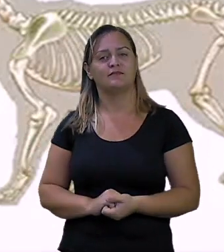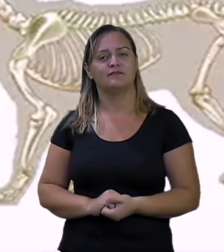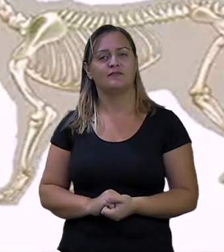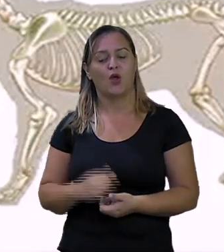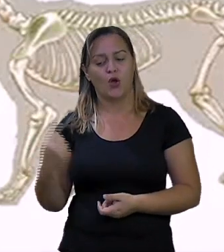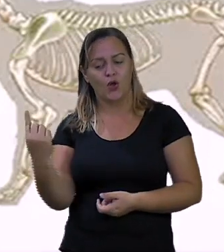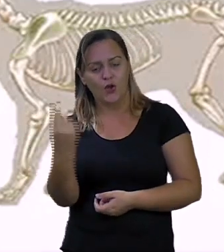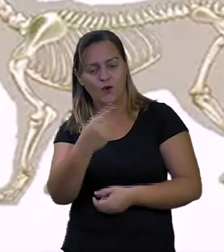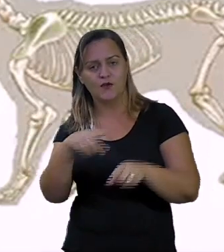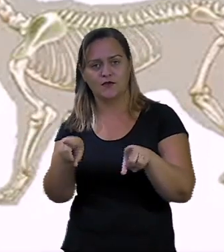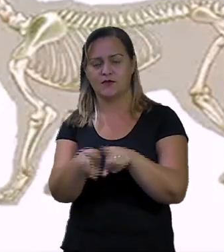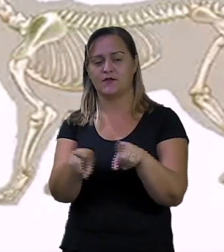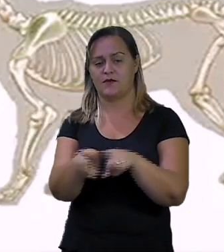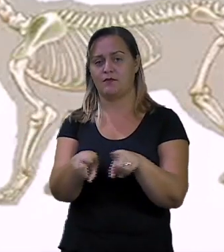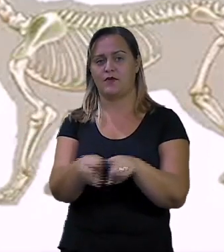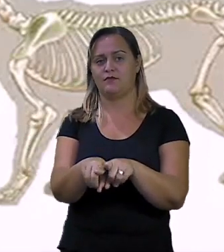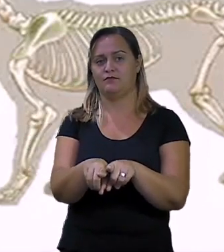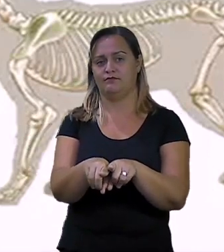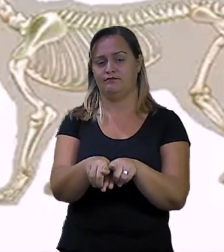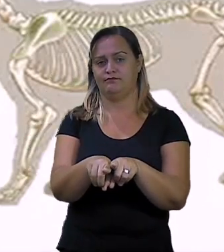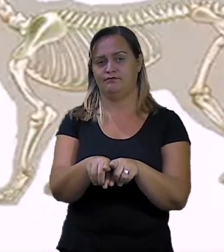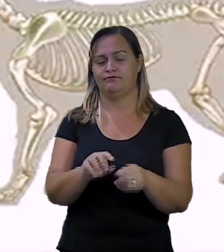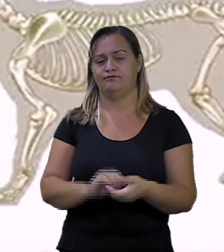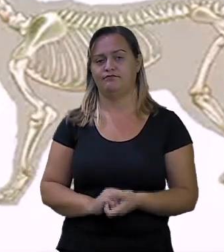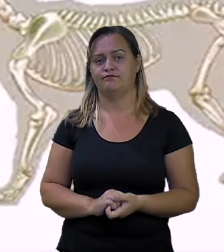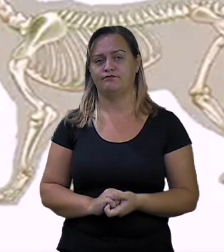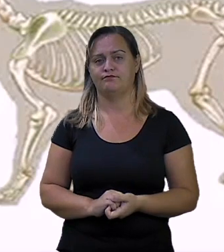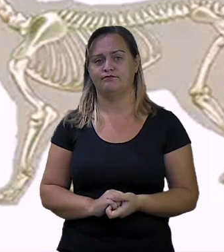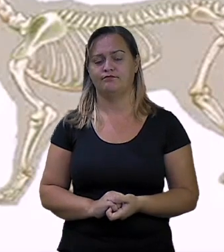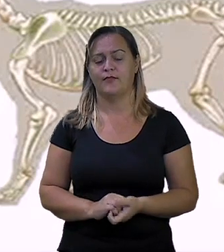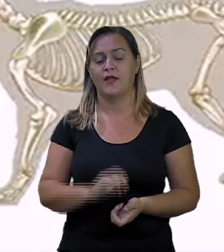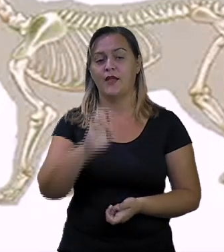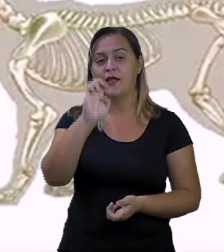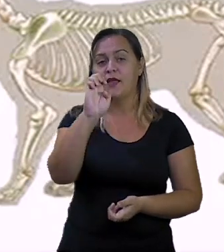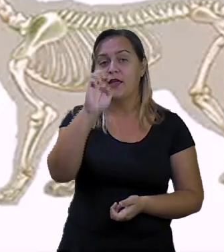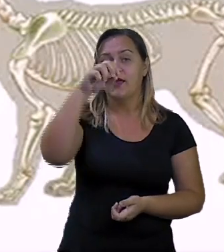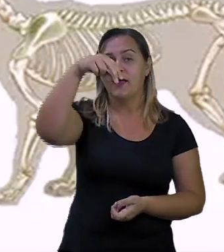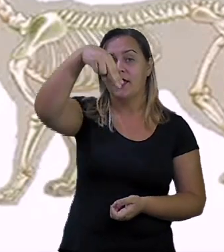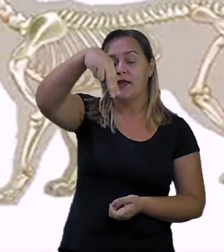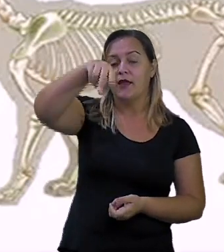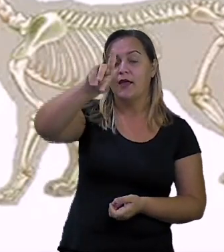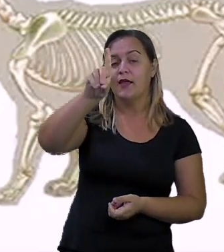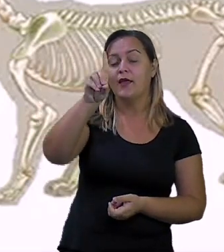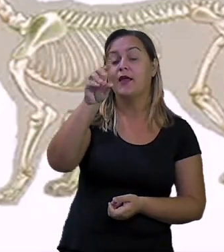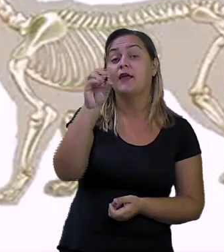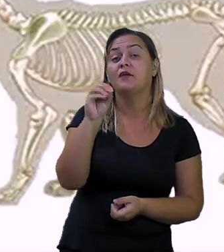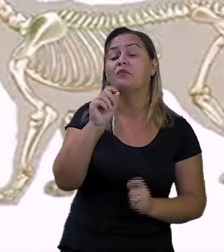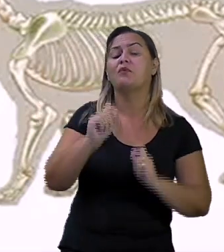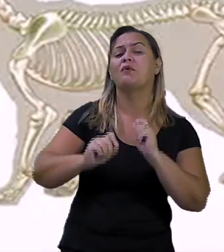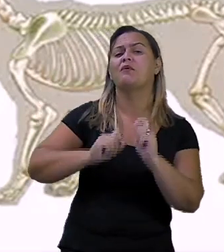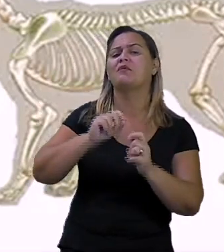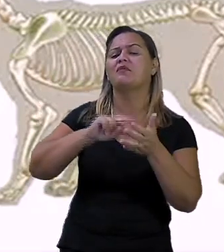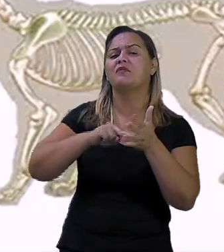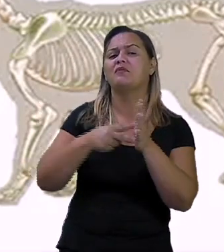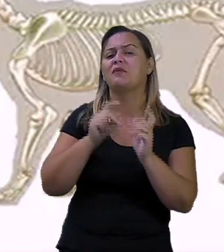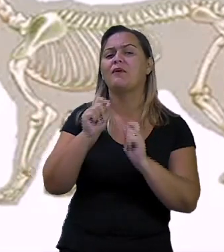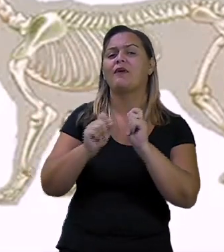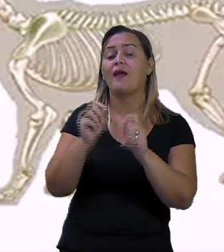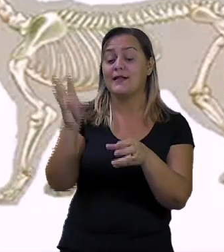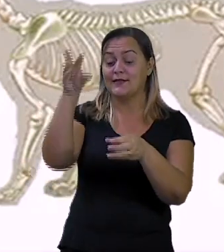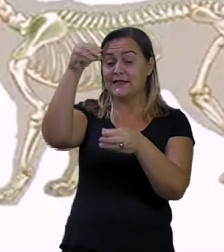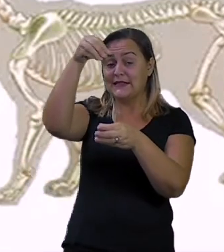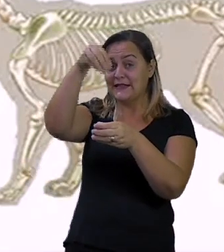possuem endoesqueleto indo É mesmo Como tá onde Dentro certo